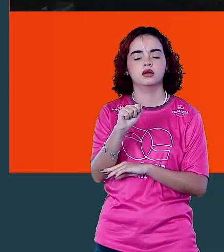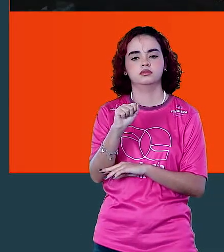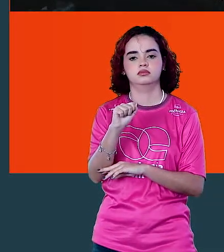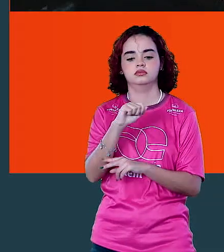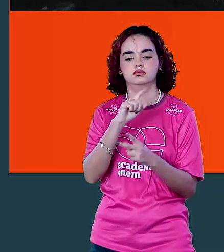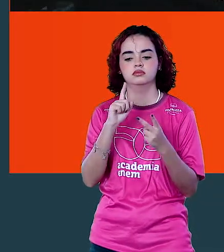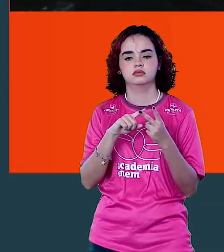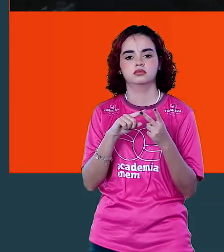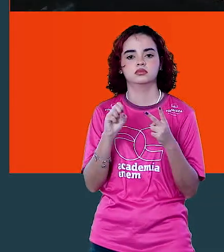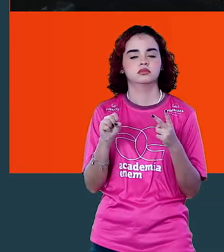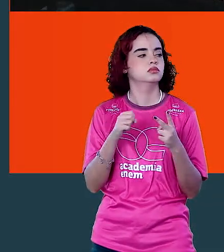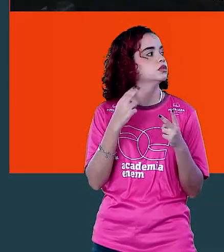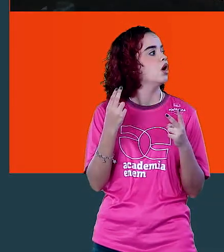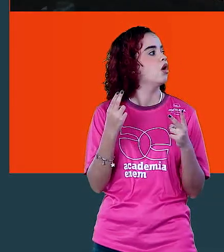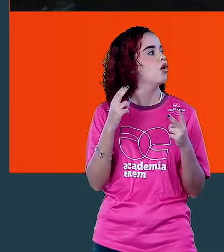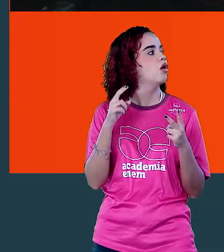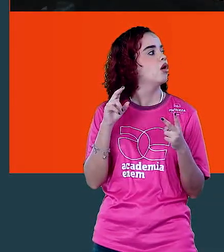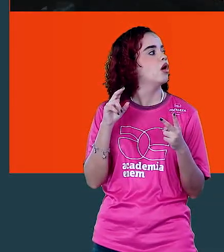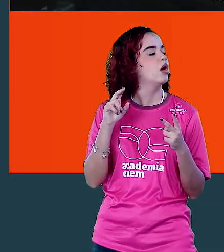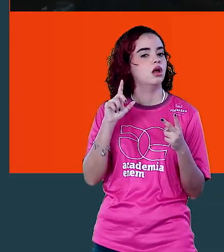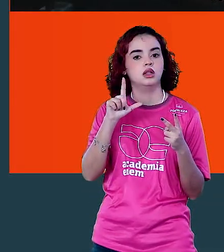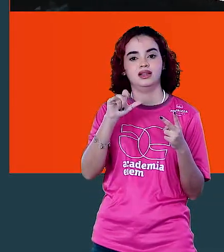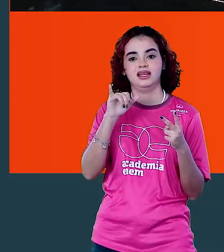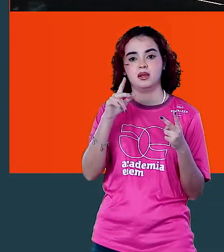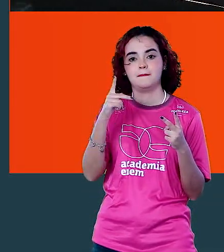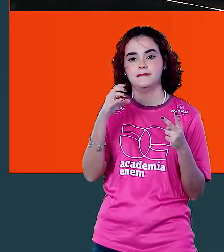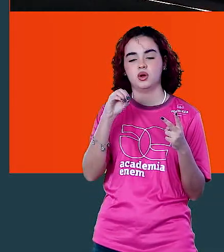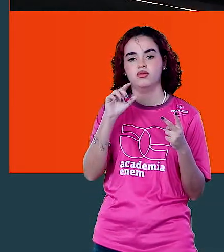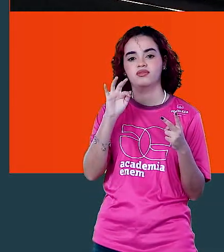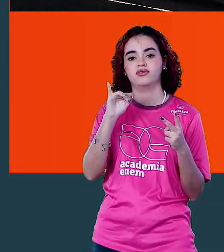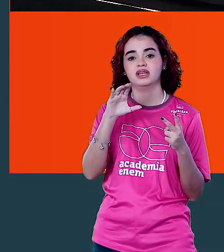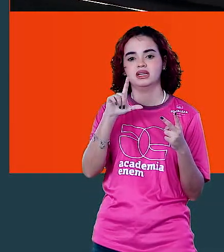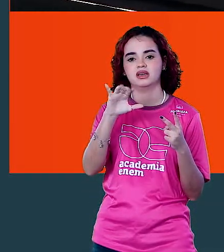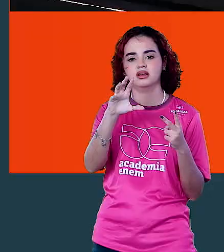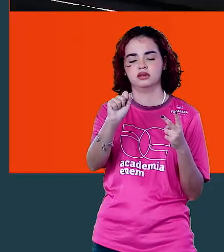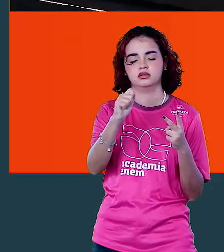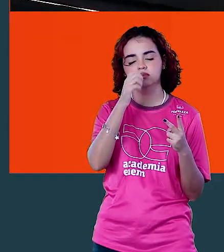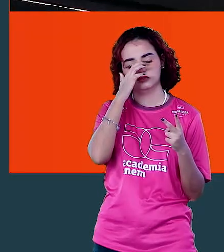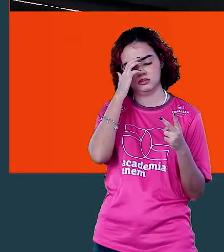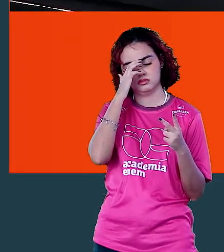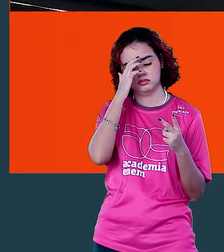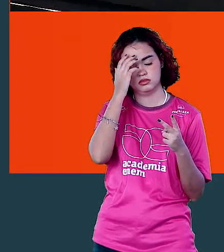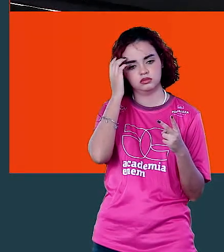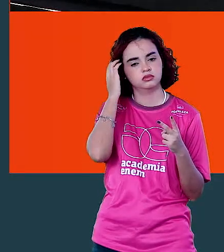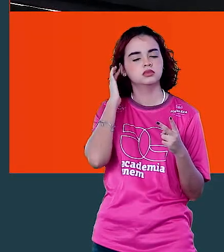Vamos lá para os nomes. Hidro, que está de azul, água.